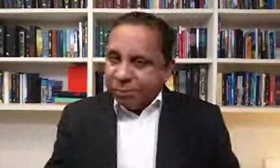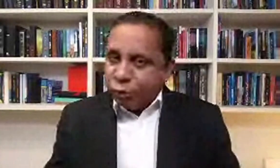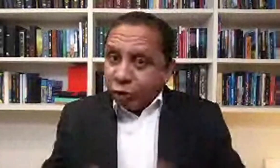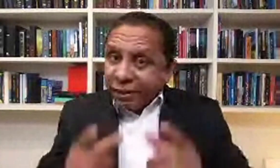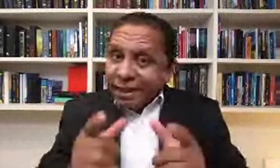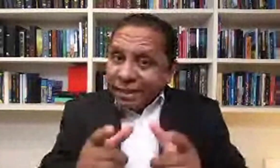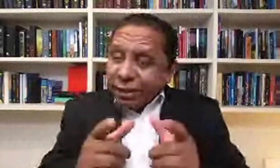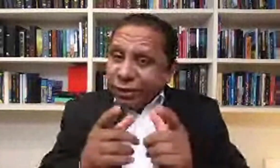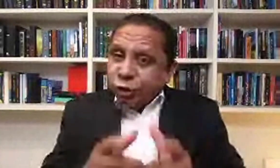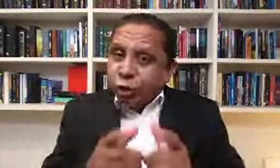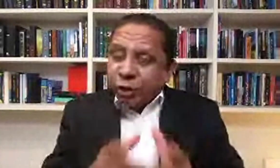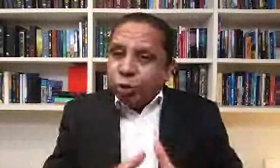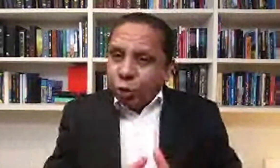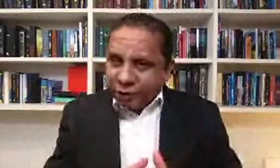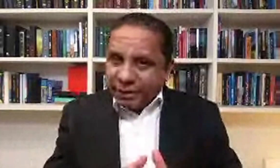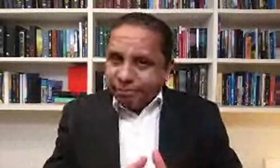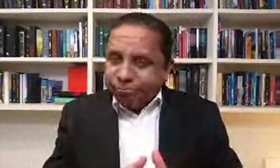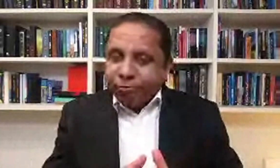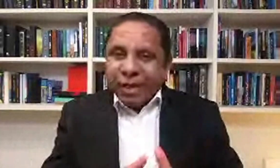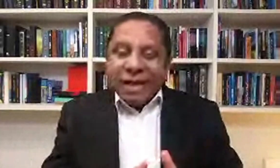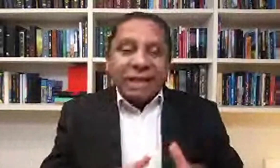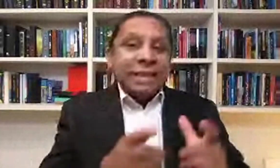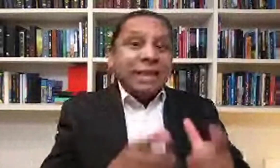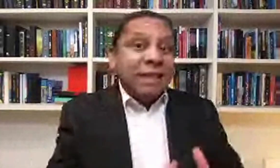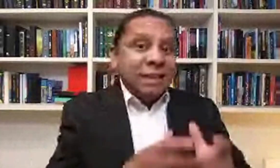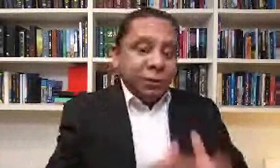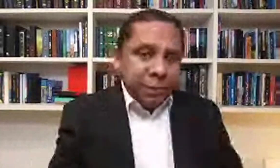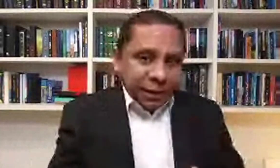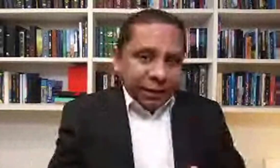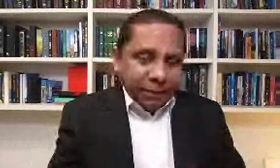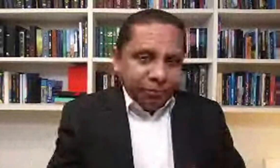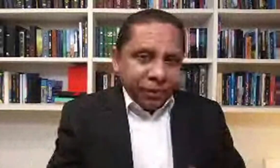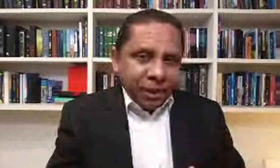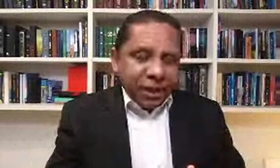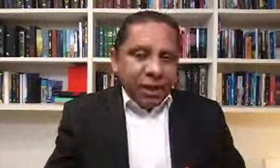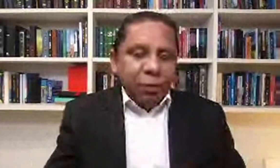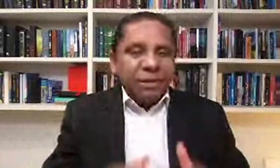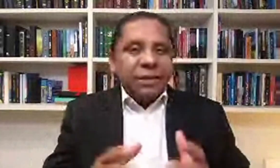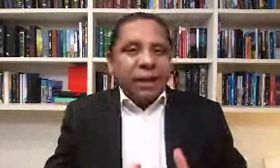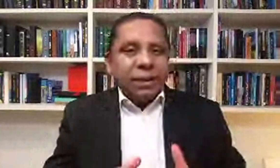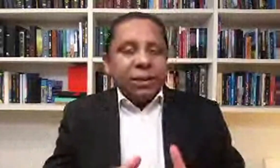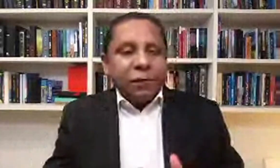aos princípios. Só que tem uma história curiosa. A cidade de Esmirna